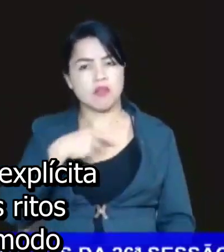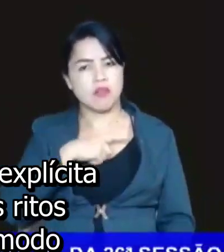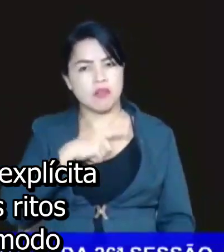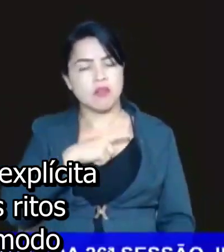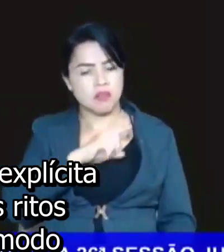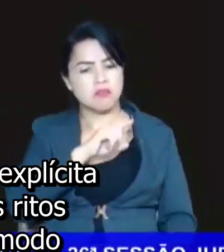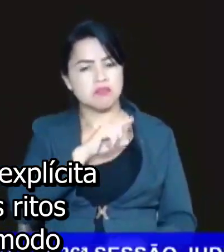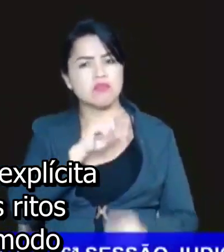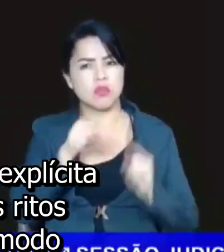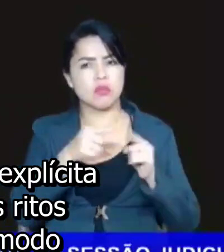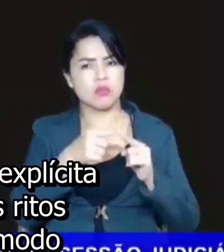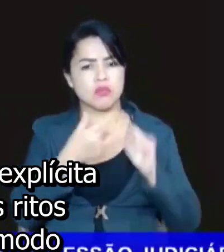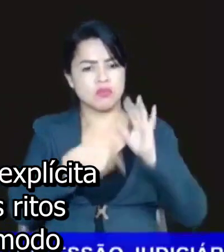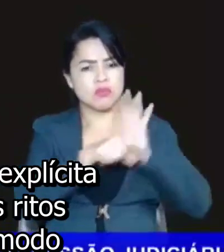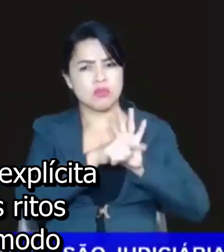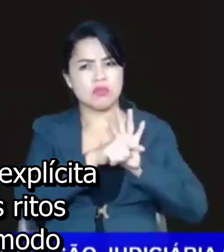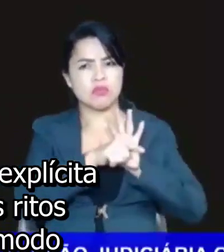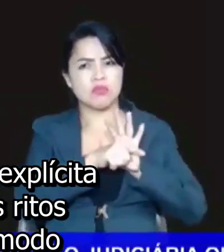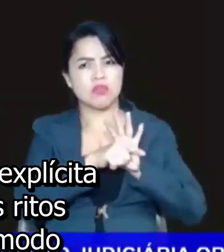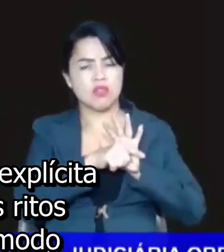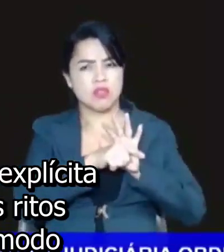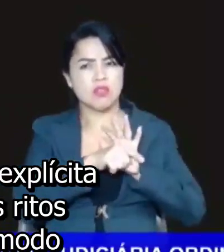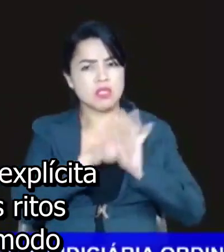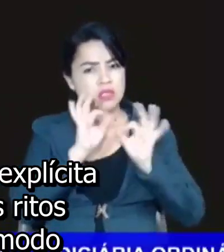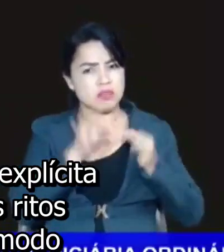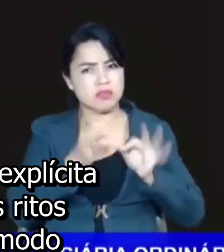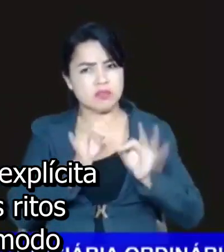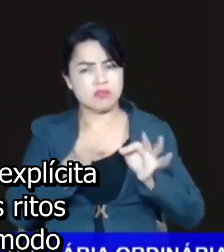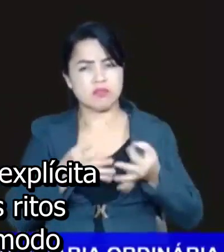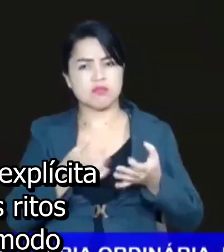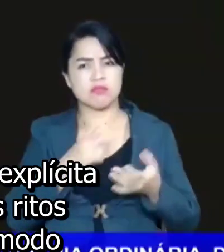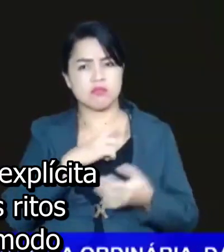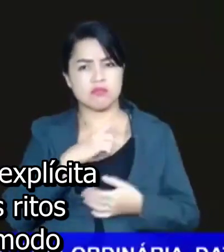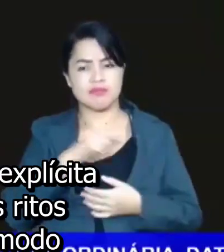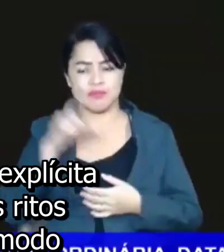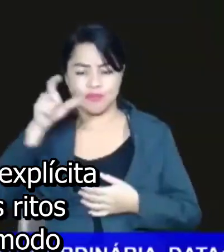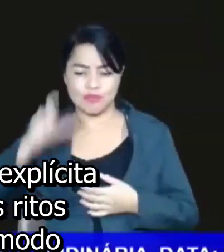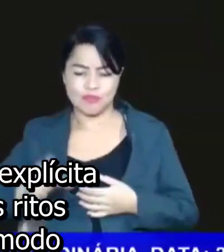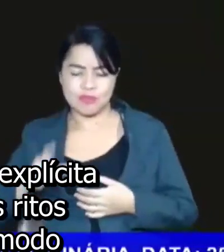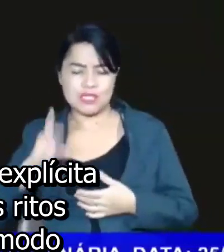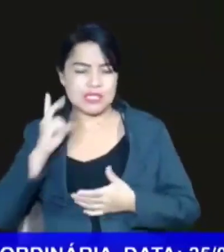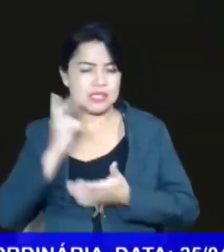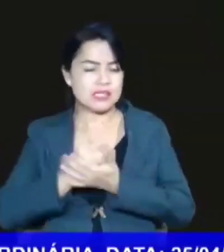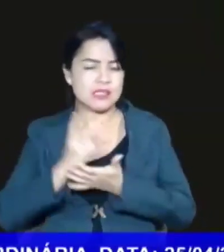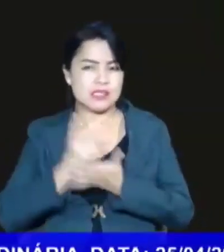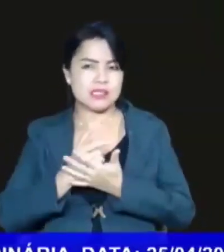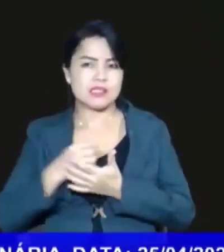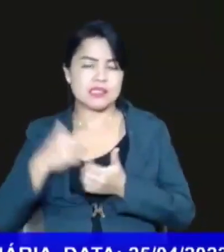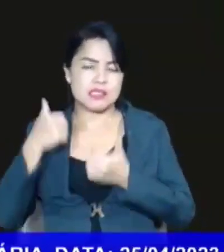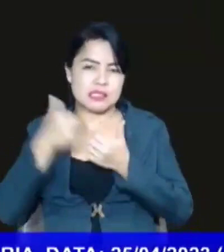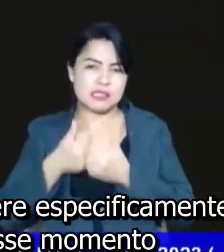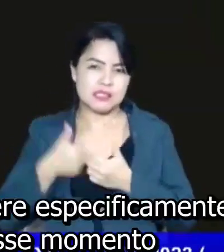ritos processuais adequados. E a parte tenta, a todo modo,